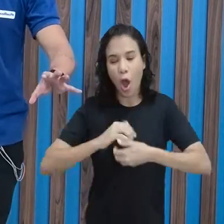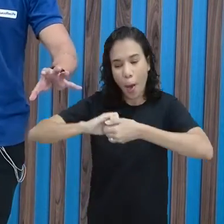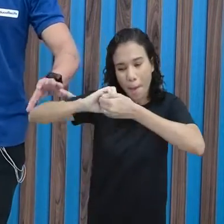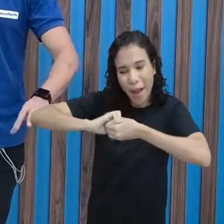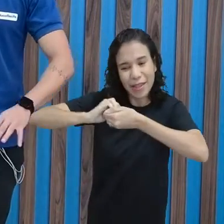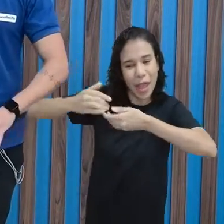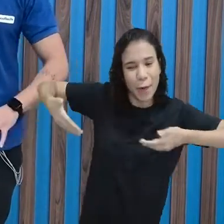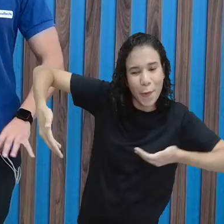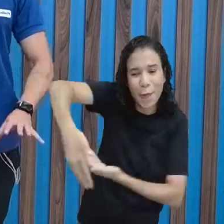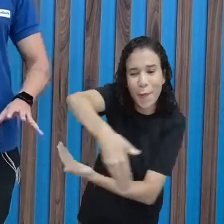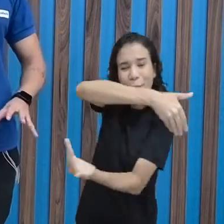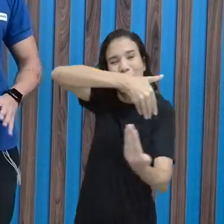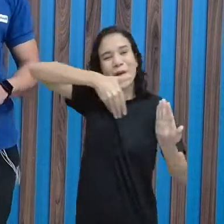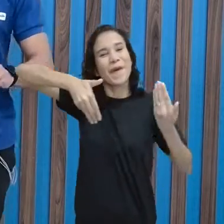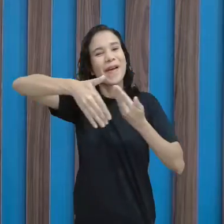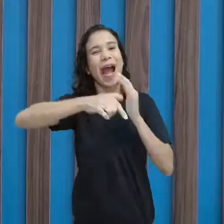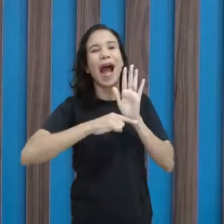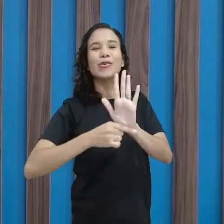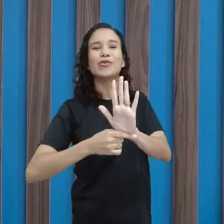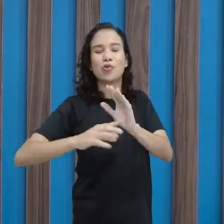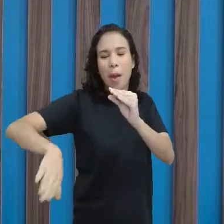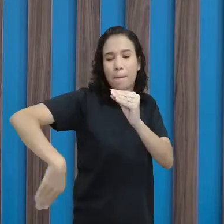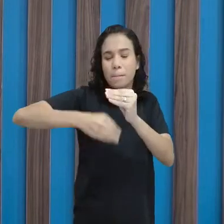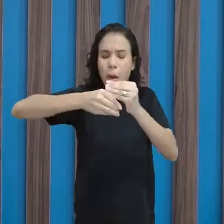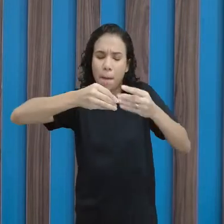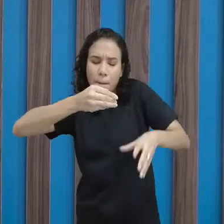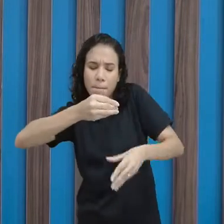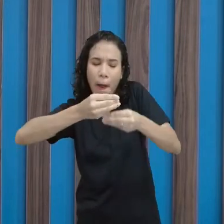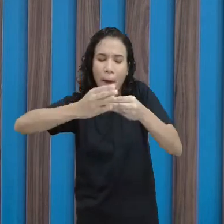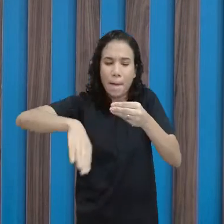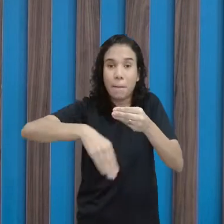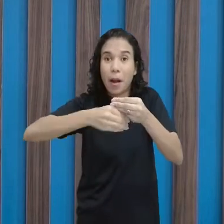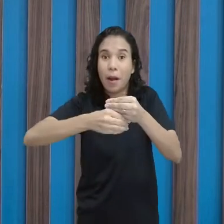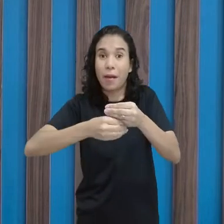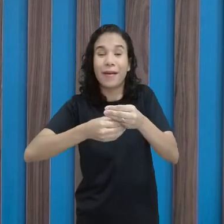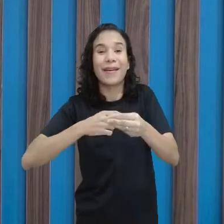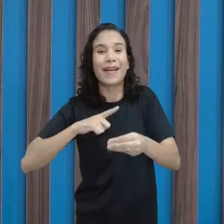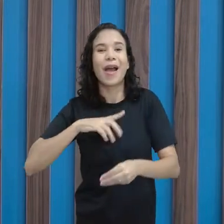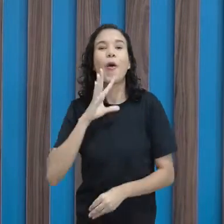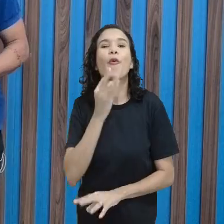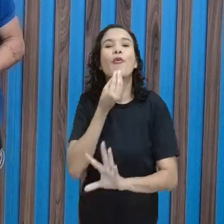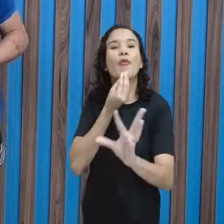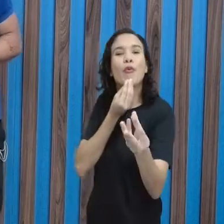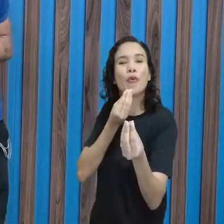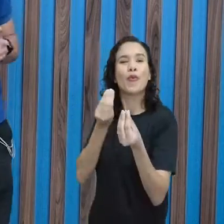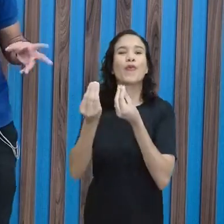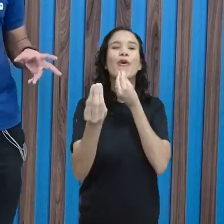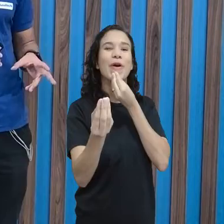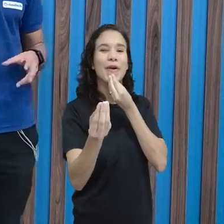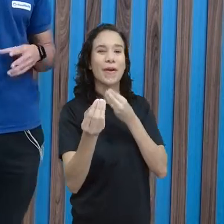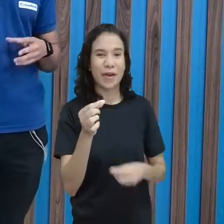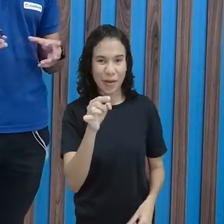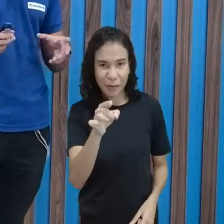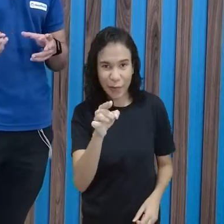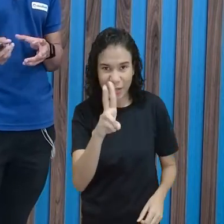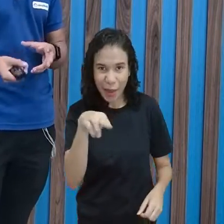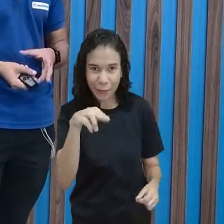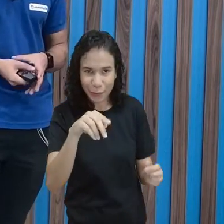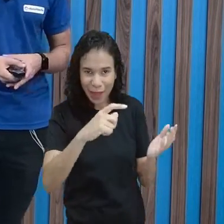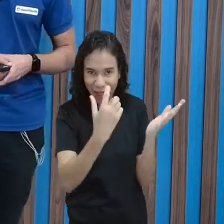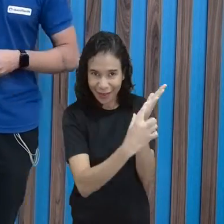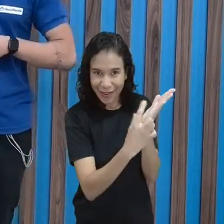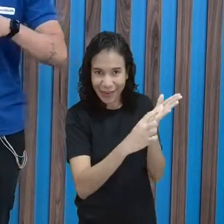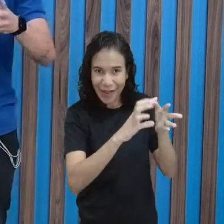parceira, a gente vai se ajudando. Um complementa o outro. A gente vai ali trocando figurinhas. Vocês trocam figurinhas de álbum,